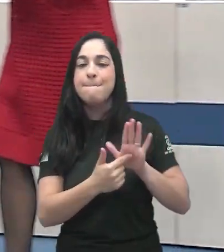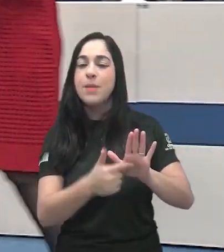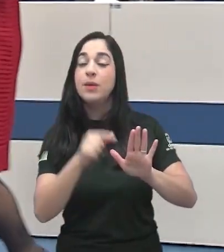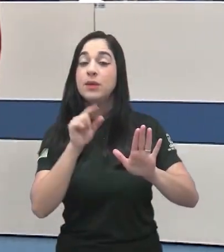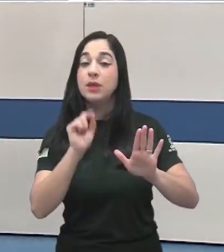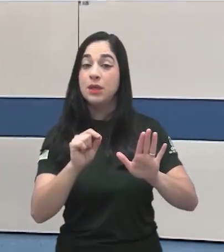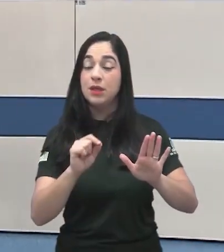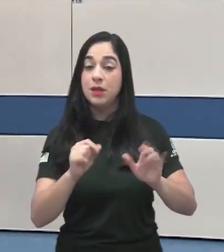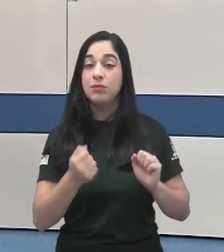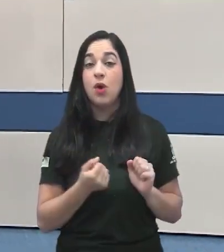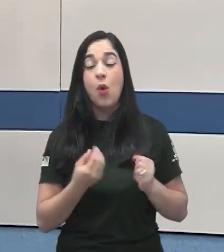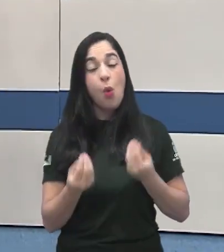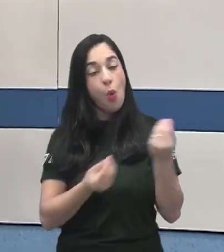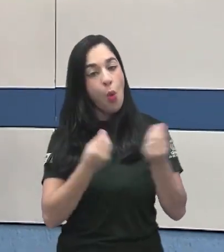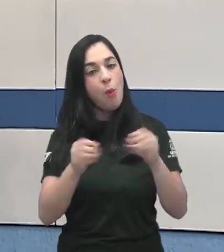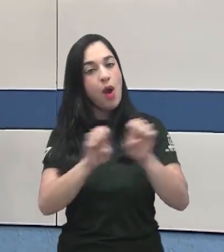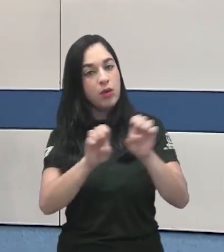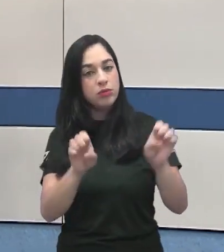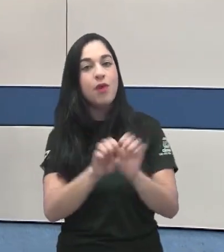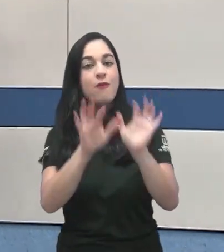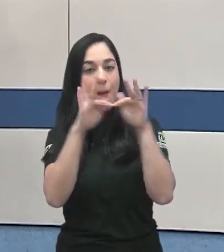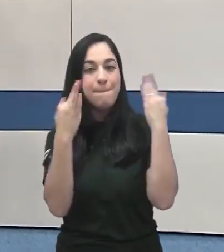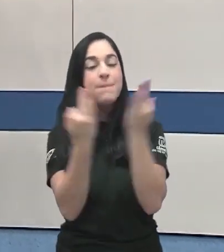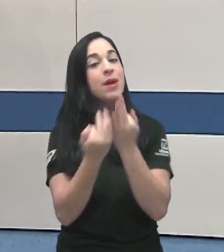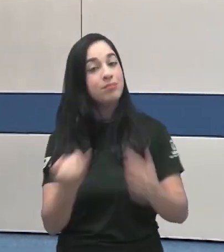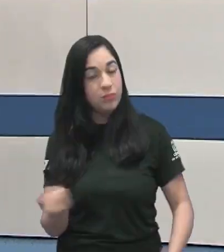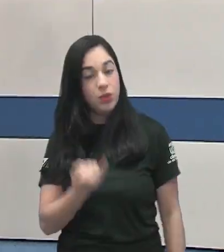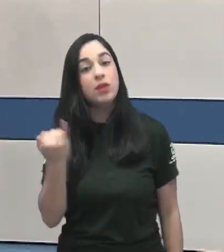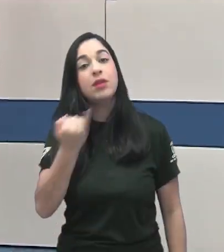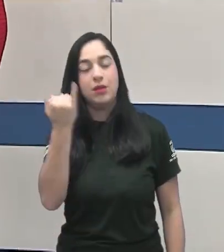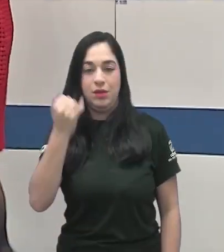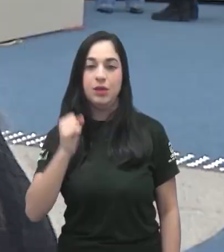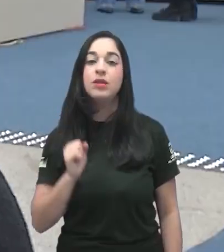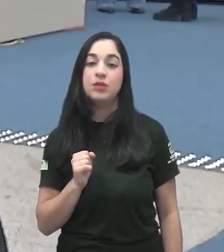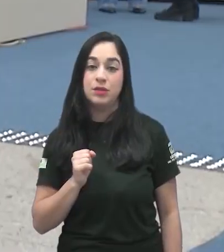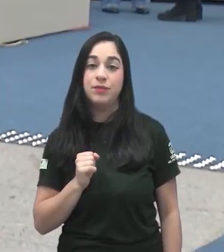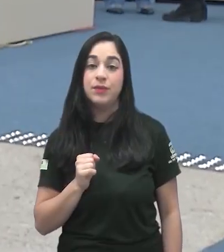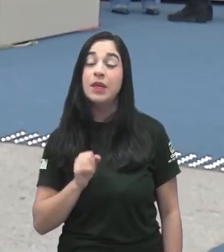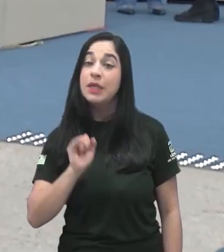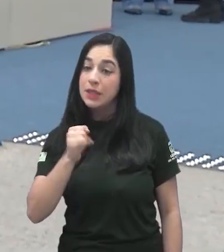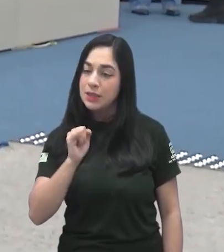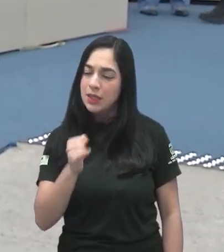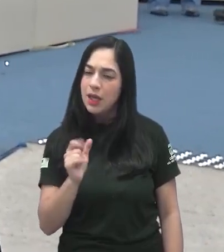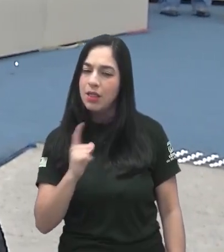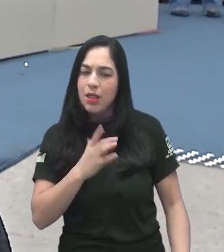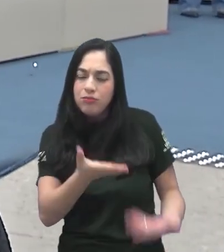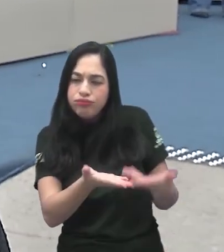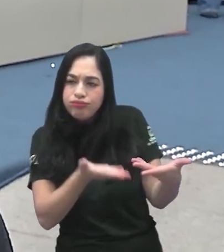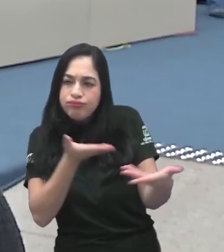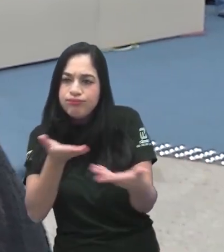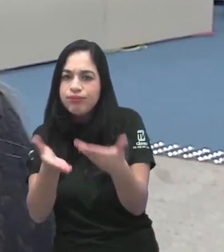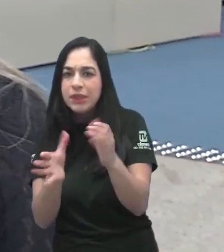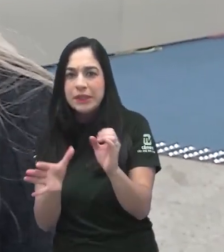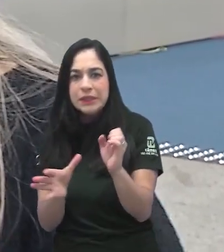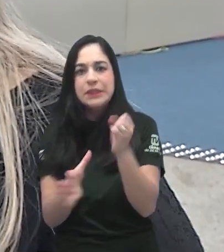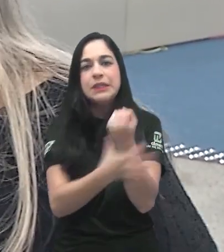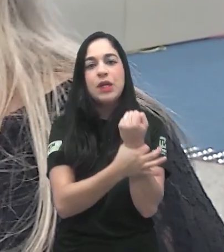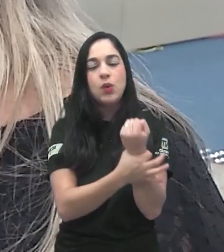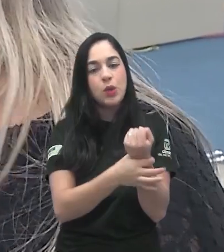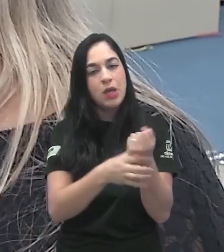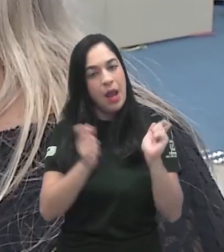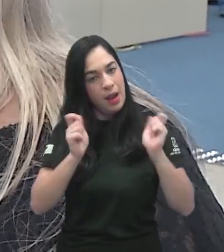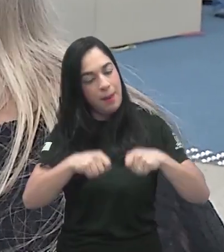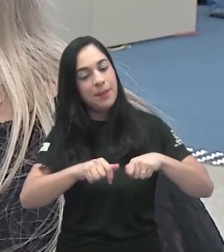importância da estrutura familiar para a trajetória do homenageado. Que a estrutura familiar é importante de transmitir